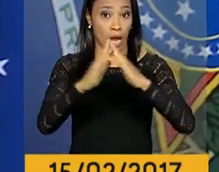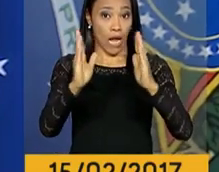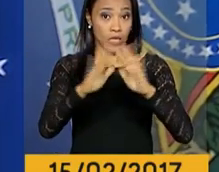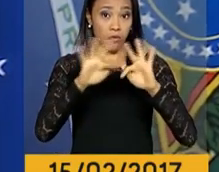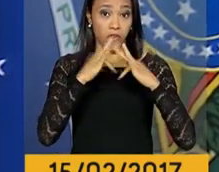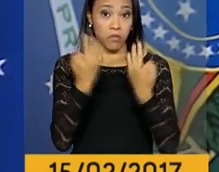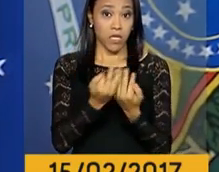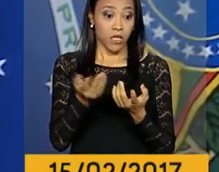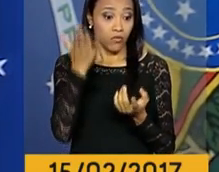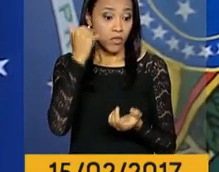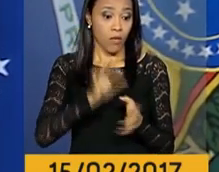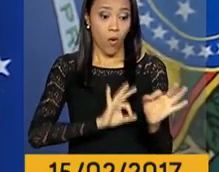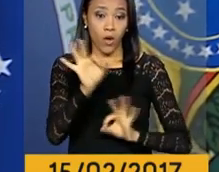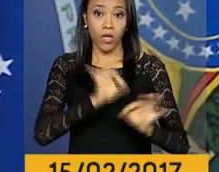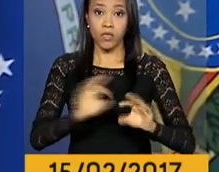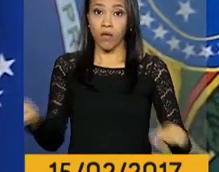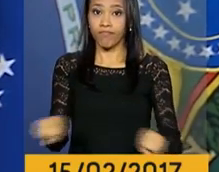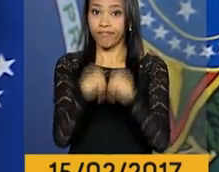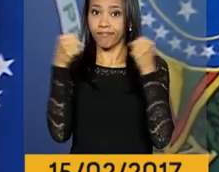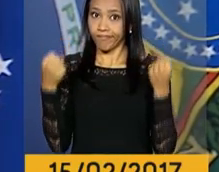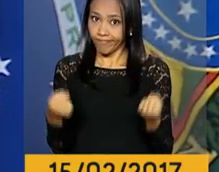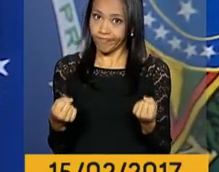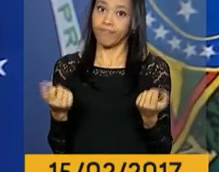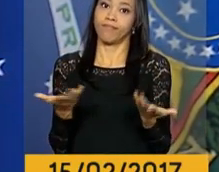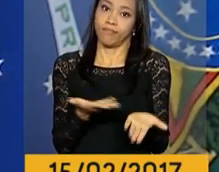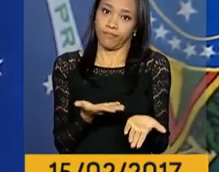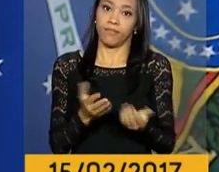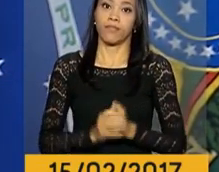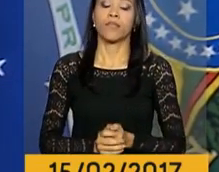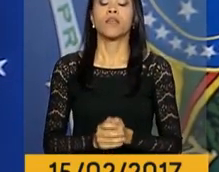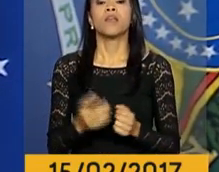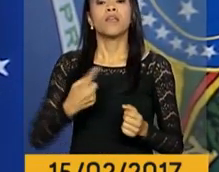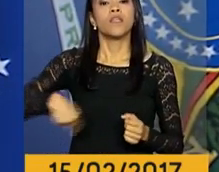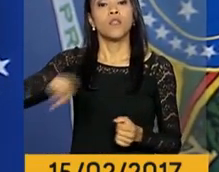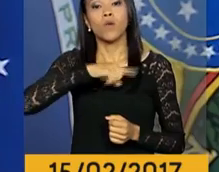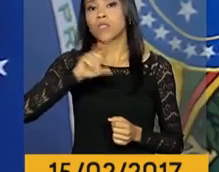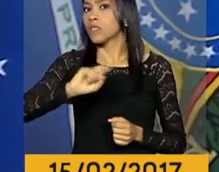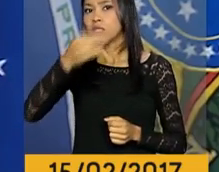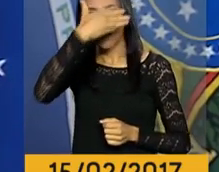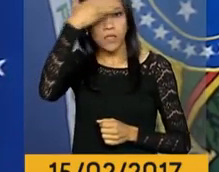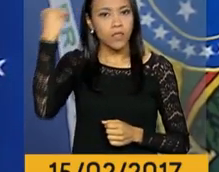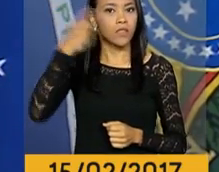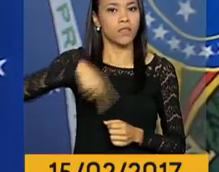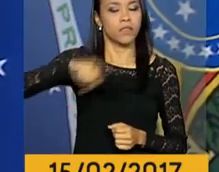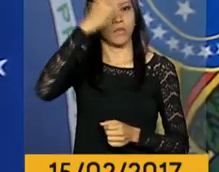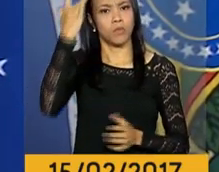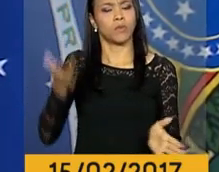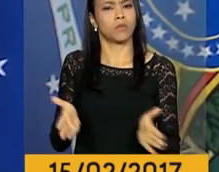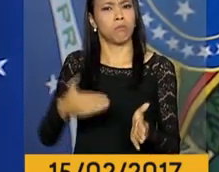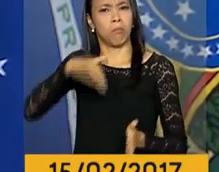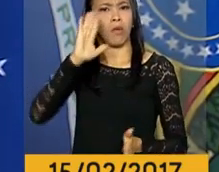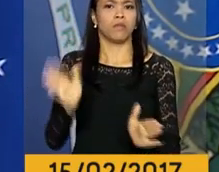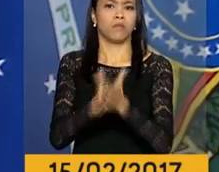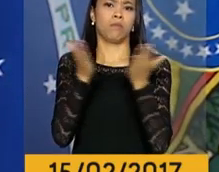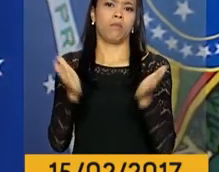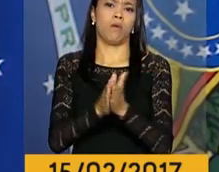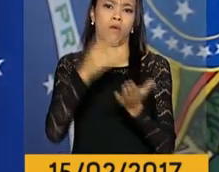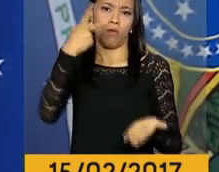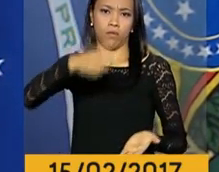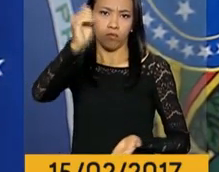desmanda, não é? Eh, nós não nos esquecemos daqueles mais carentes eh do nosso país e